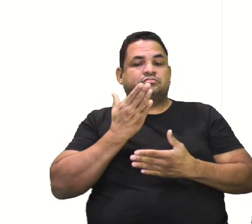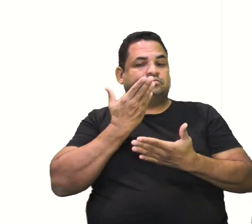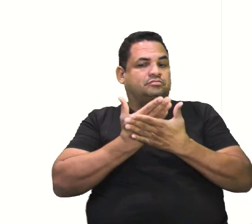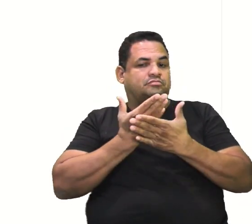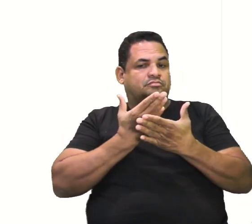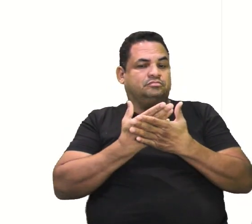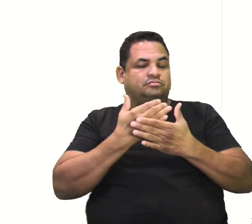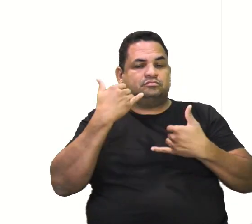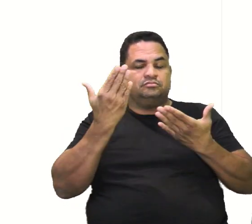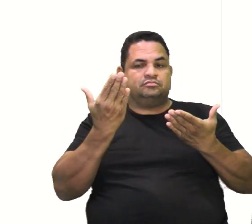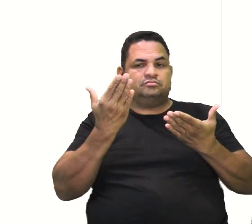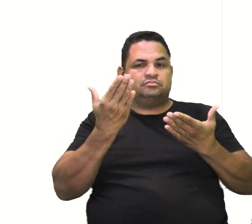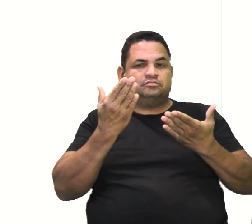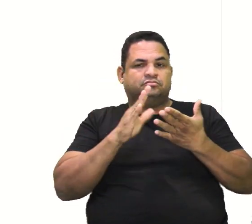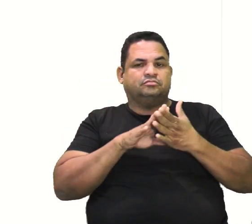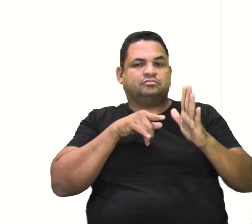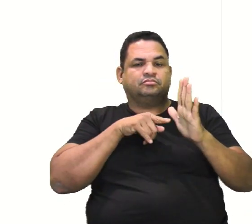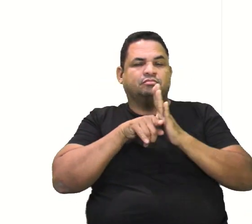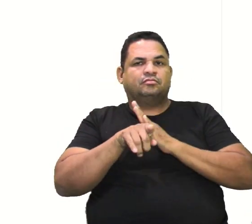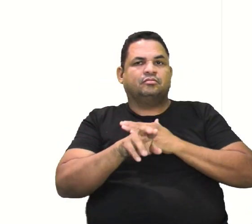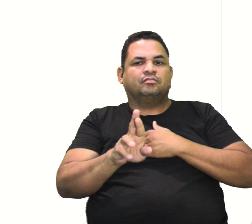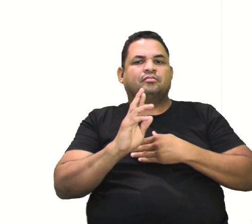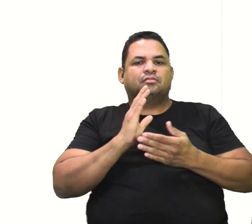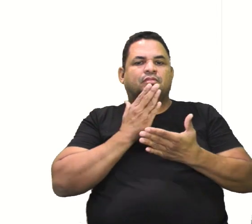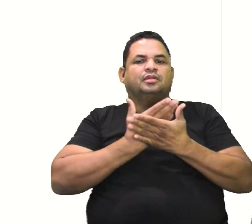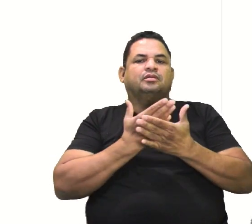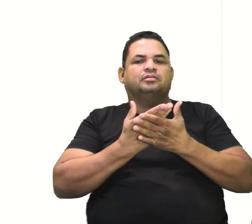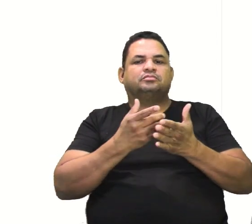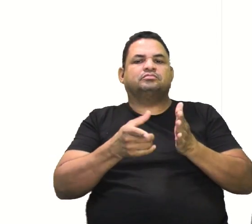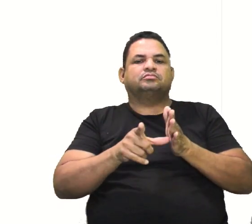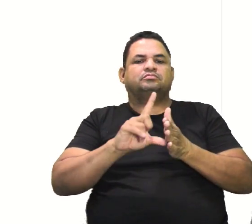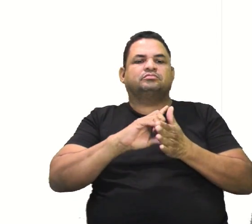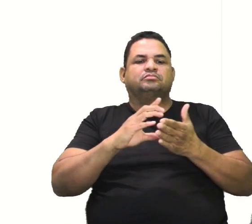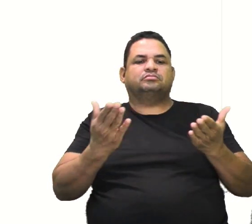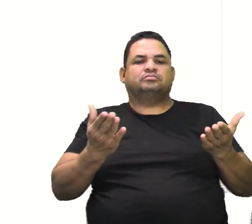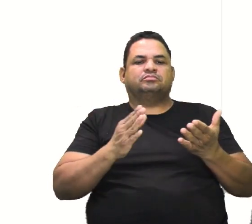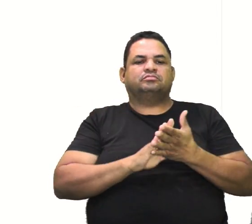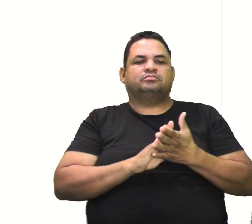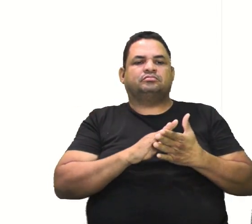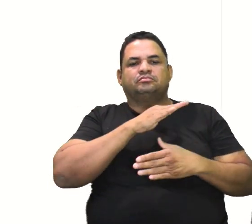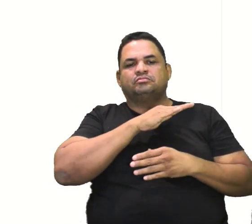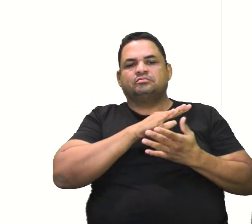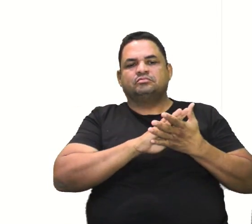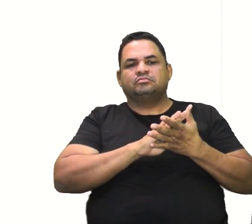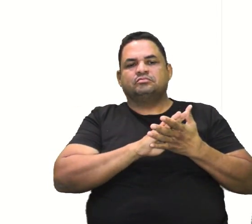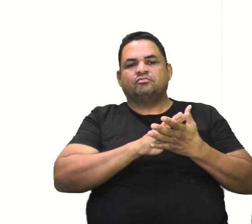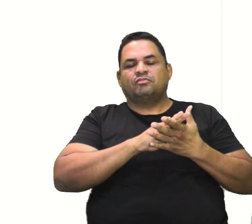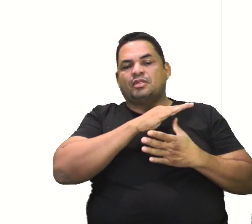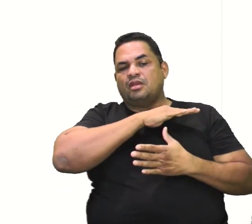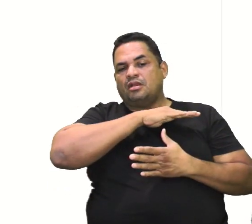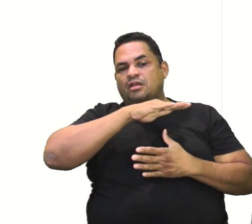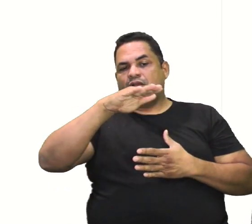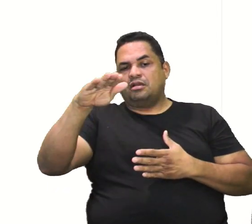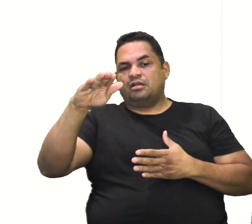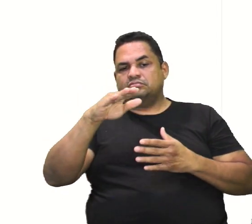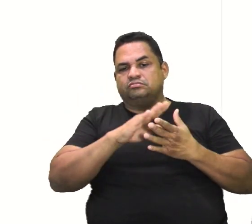isso no quiz da aula anterior. A reta tangente é